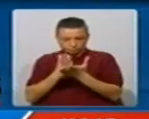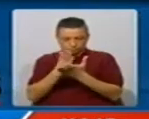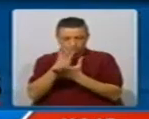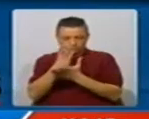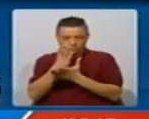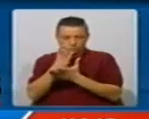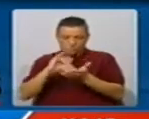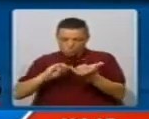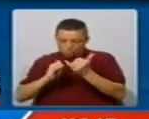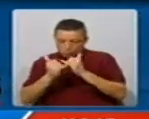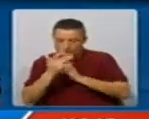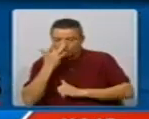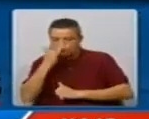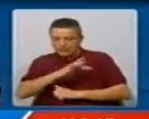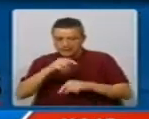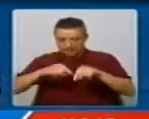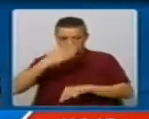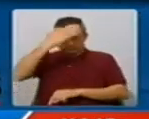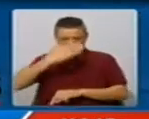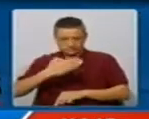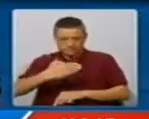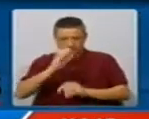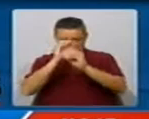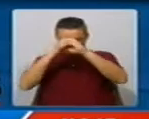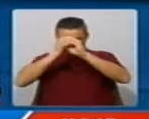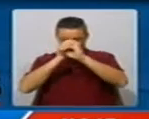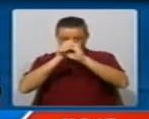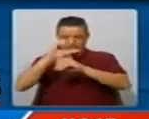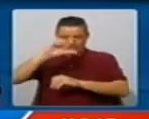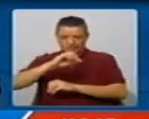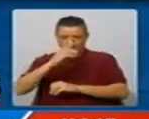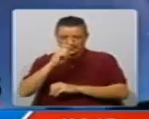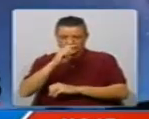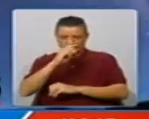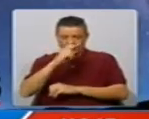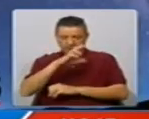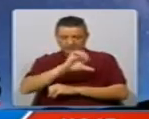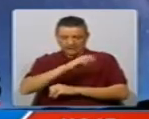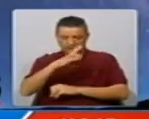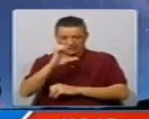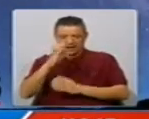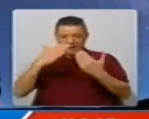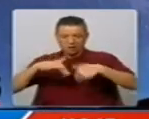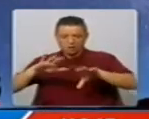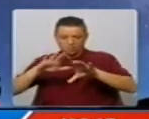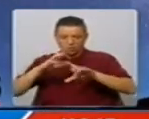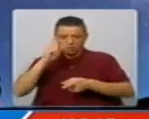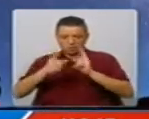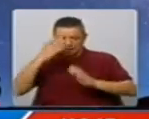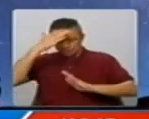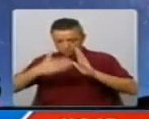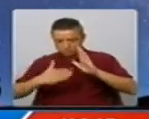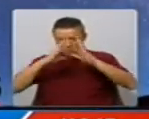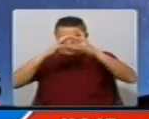assim, pelo buraco negro. Bom, a notícia desta semana é que o telescópio Keck dos Estados Unidos conseguiu identificar precisamente o que é que aconteceu a esta